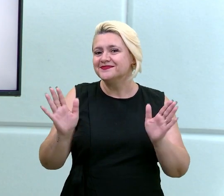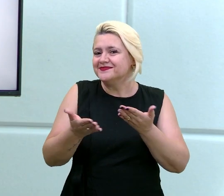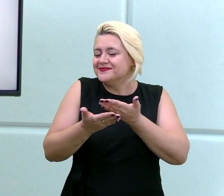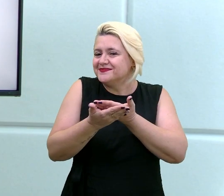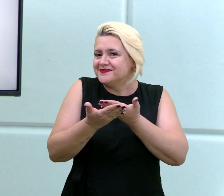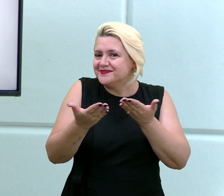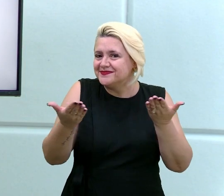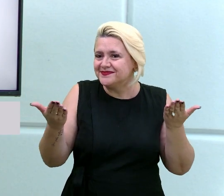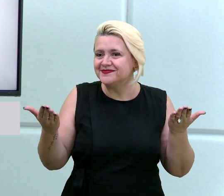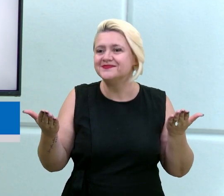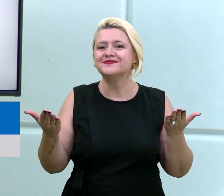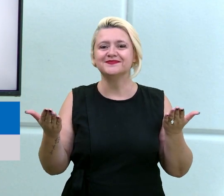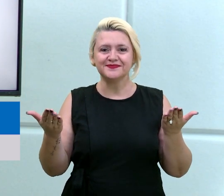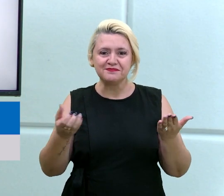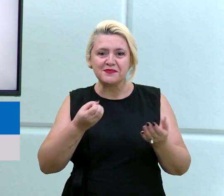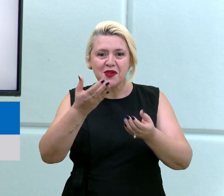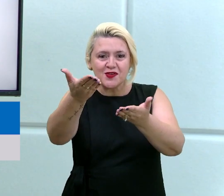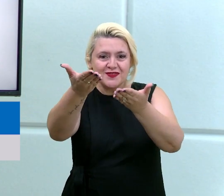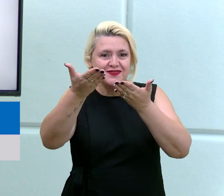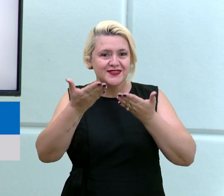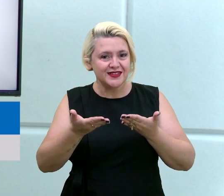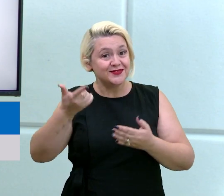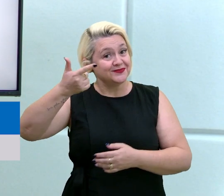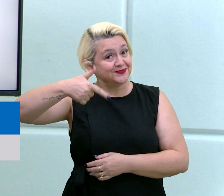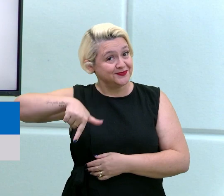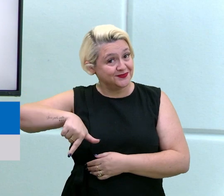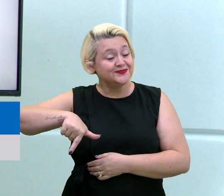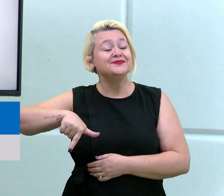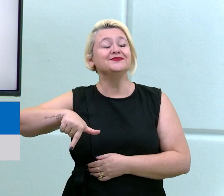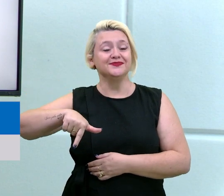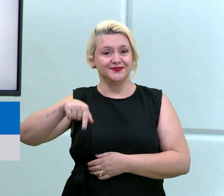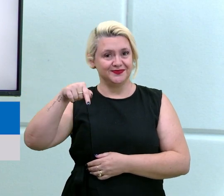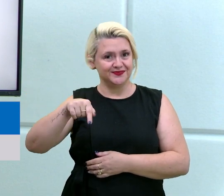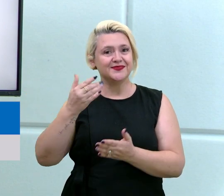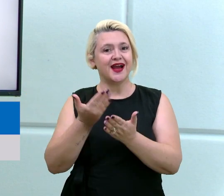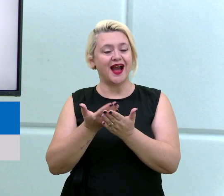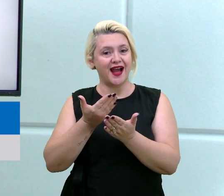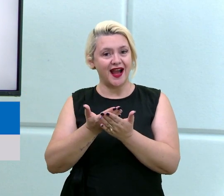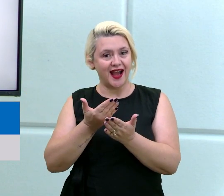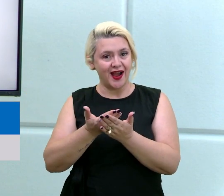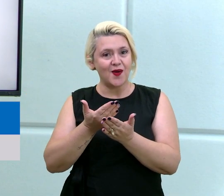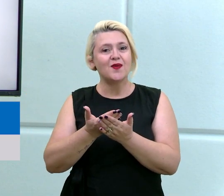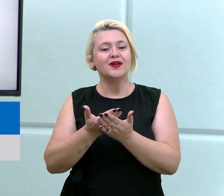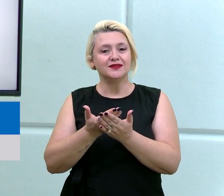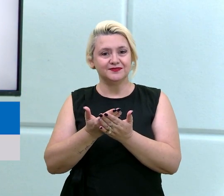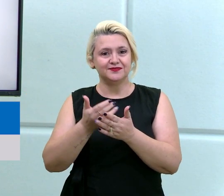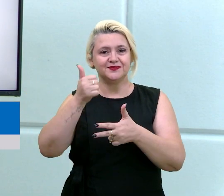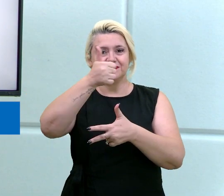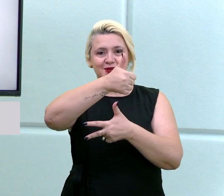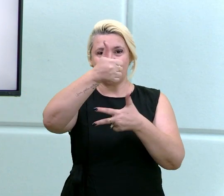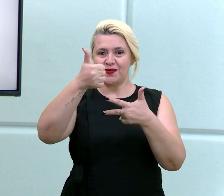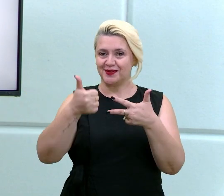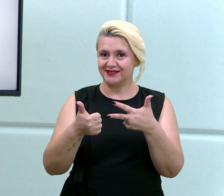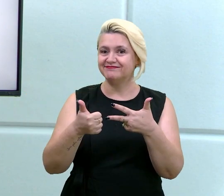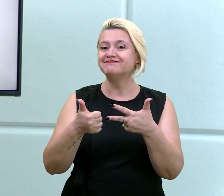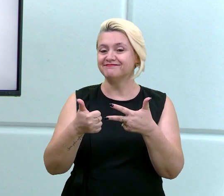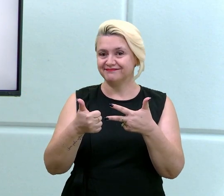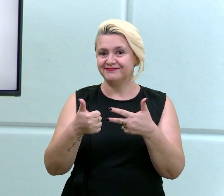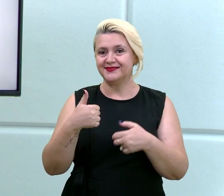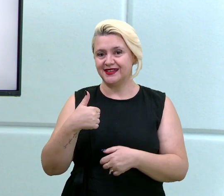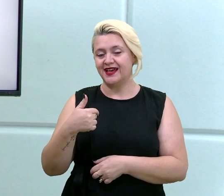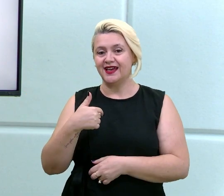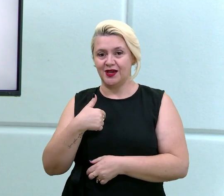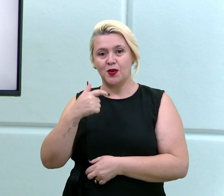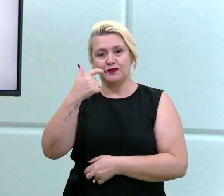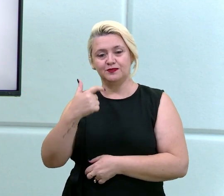Olá, pessoal! Bem-vindos novamente a mais uma aula do Goiás Bem no Enem. Eu,